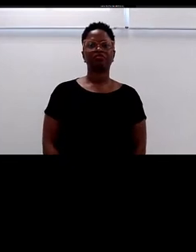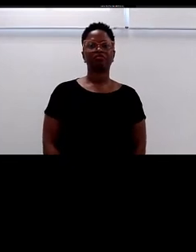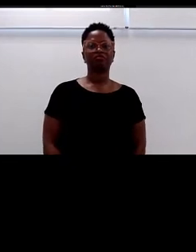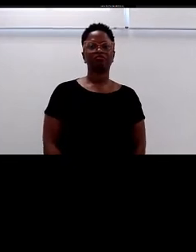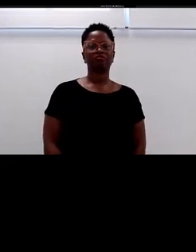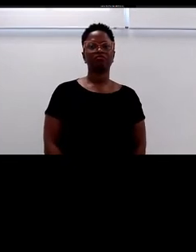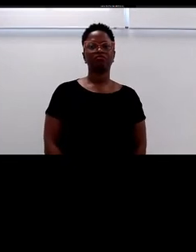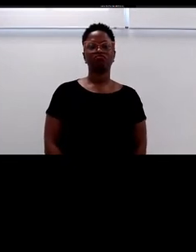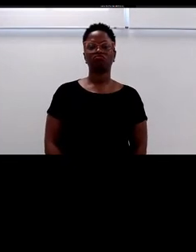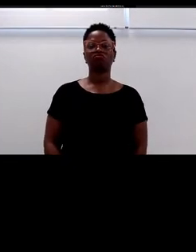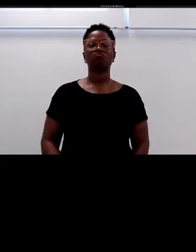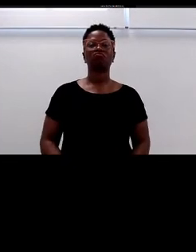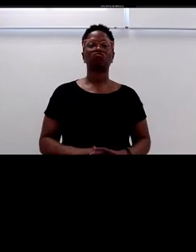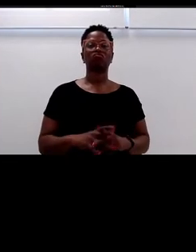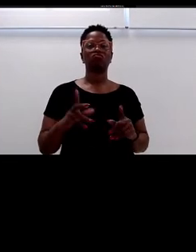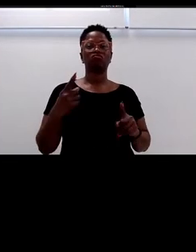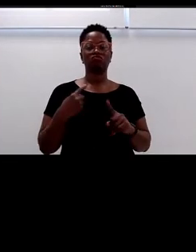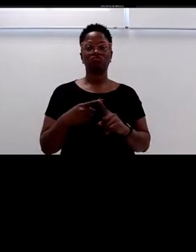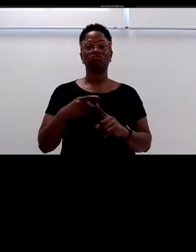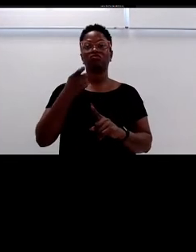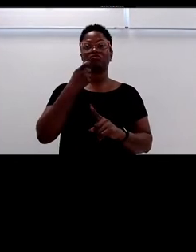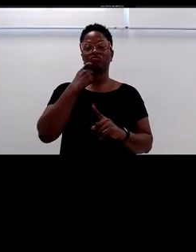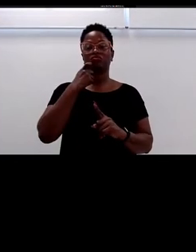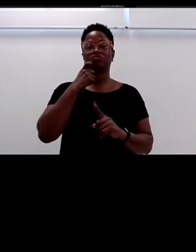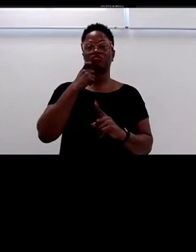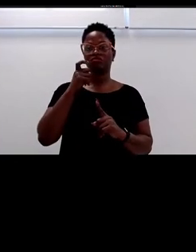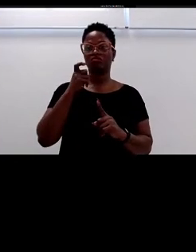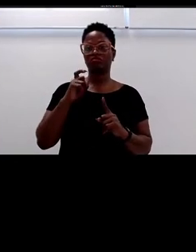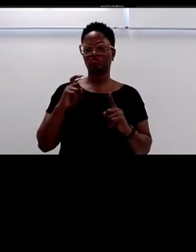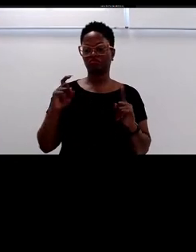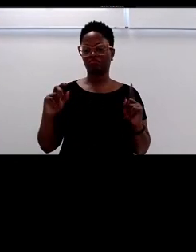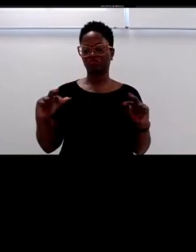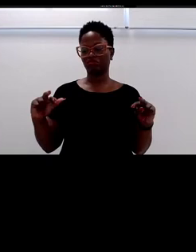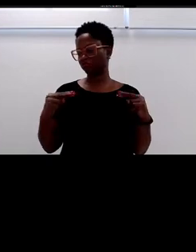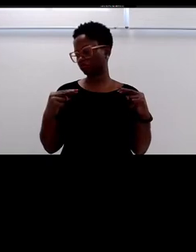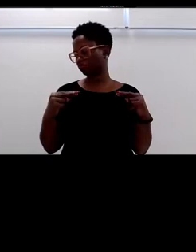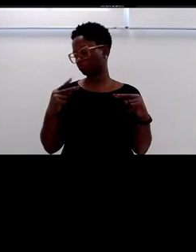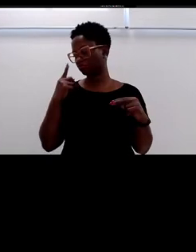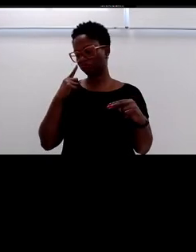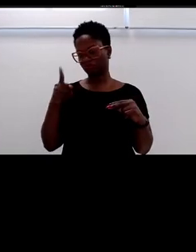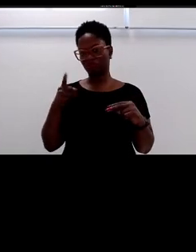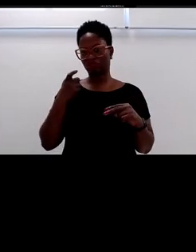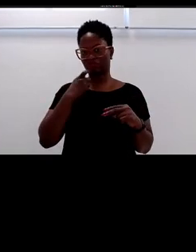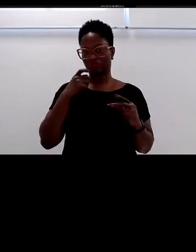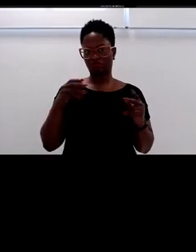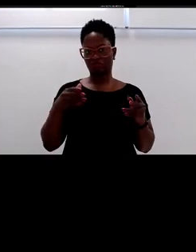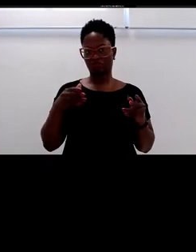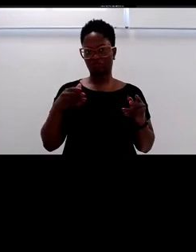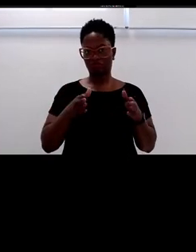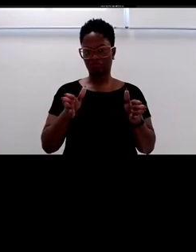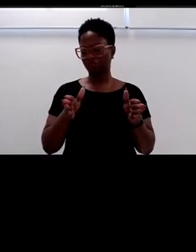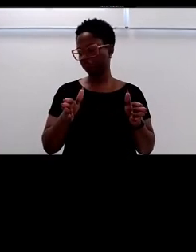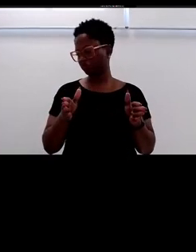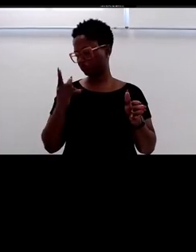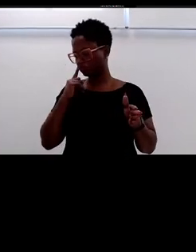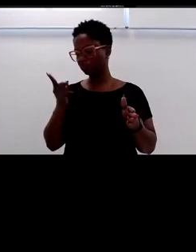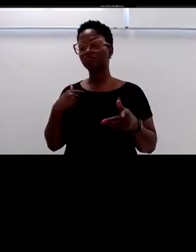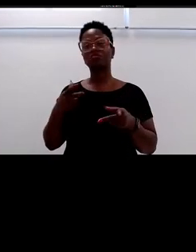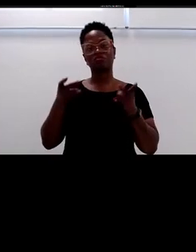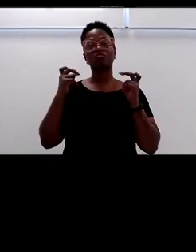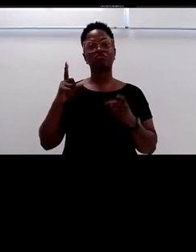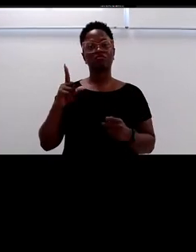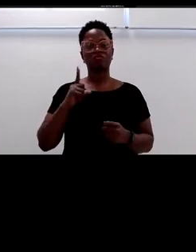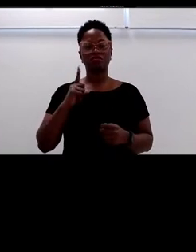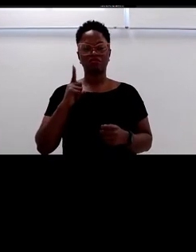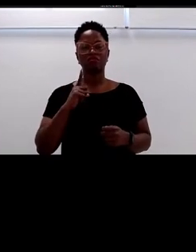Aqui vai se formar um peixe de costas para o outro. Tá vendo aqui? É, não, eu tô percebendo. Tá sentindo? Você precisa